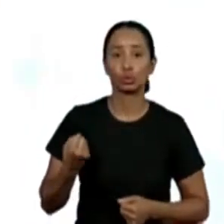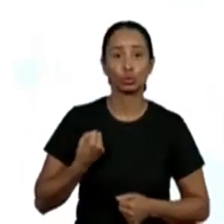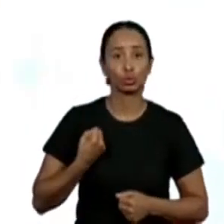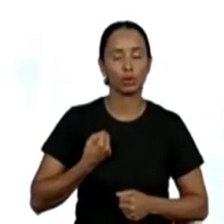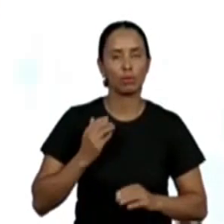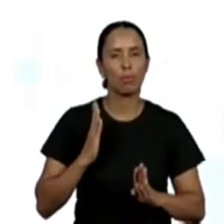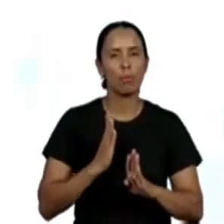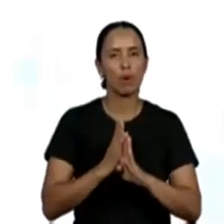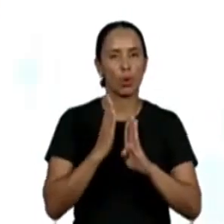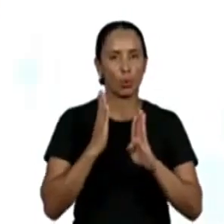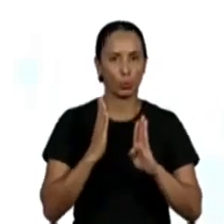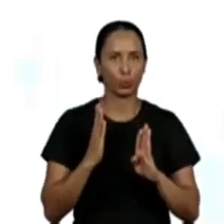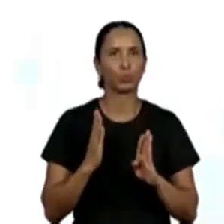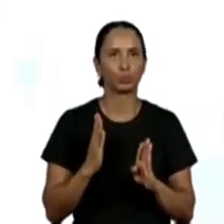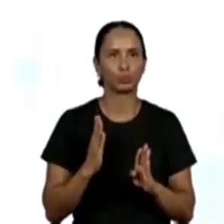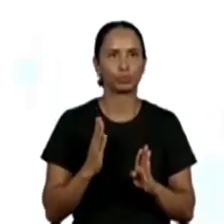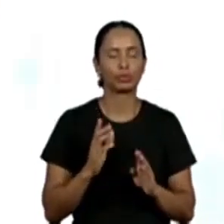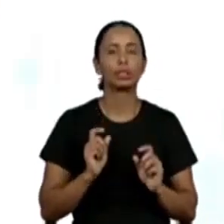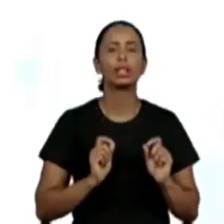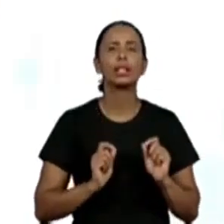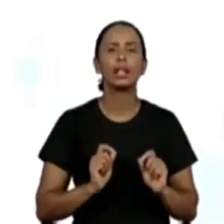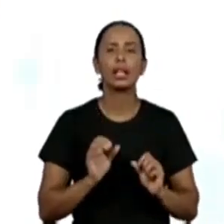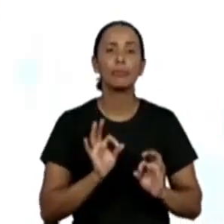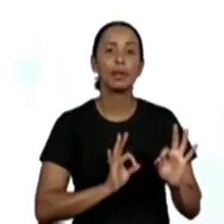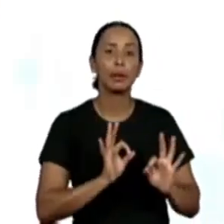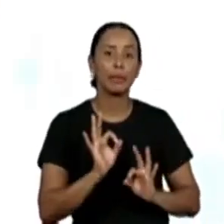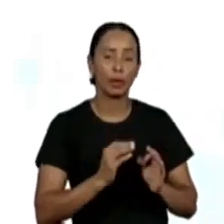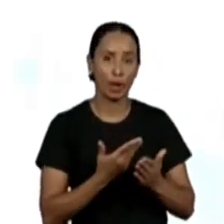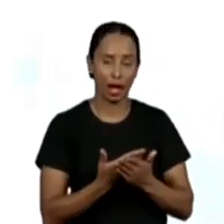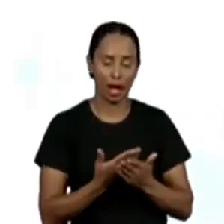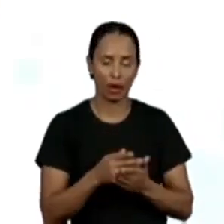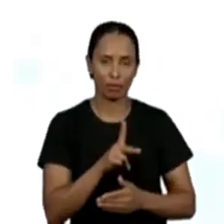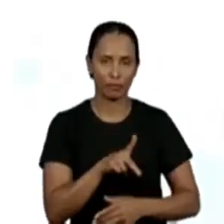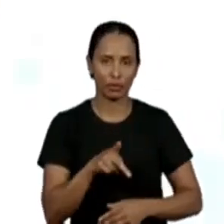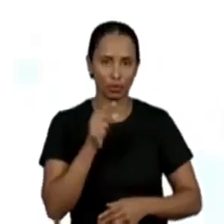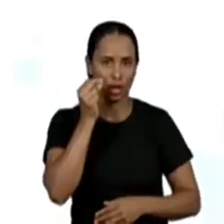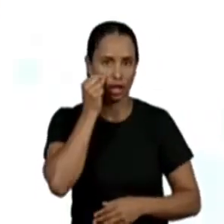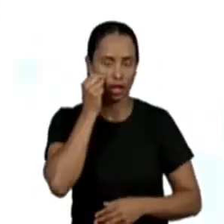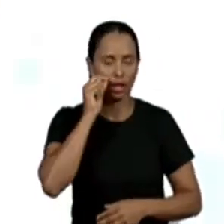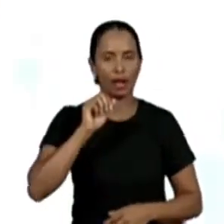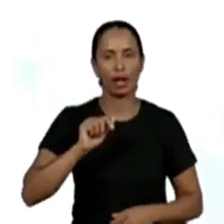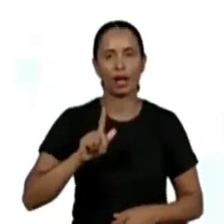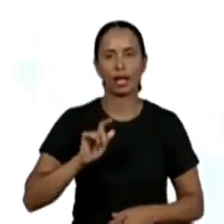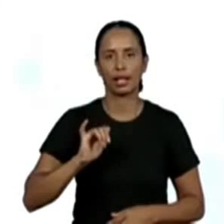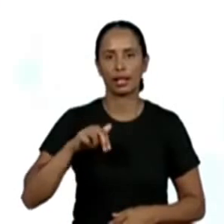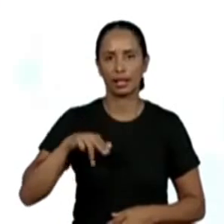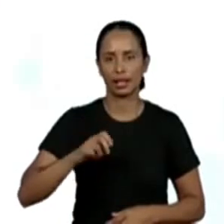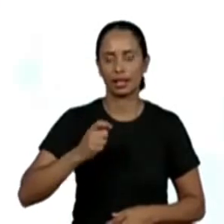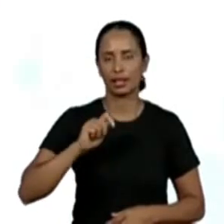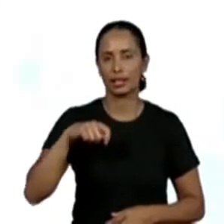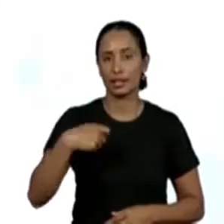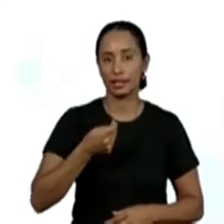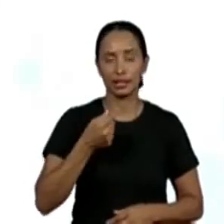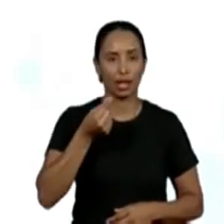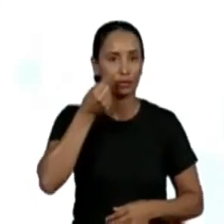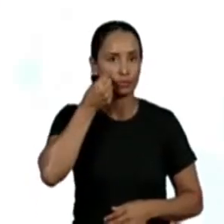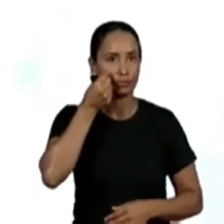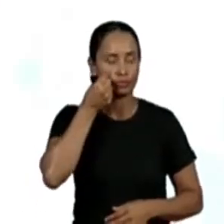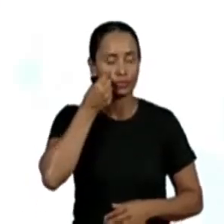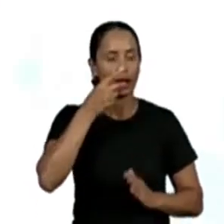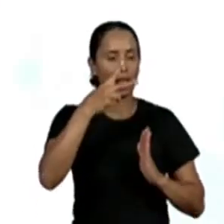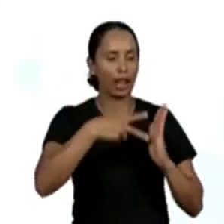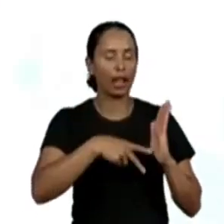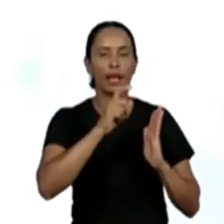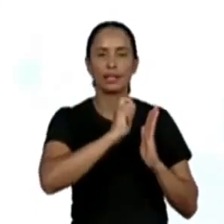Descobrindo os números. Quem montou essa aula foi a professora Aline. Os objetivos é ler, escrever, reconhecer